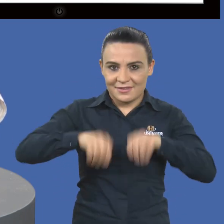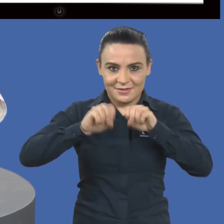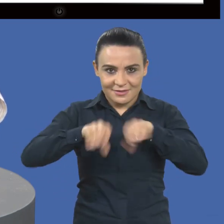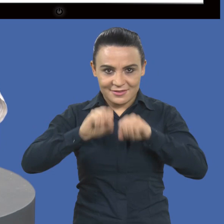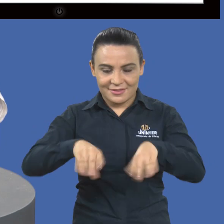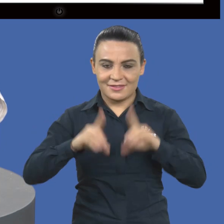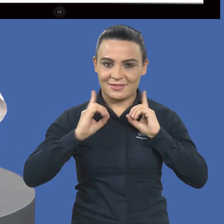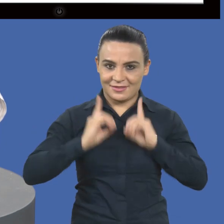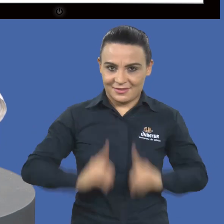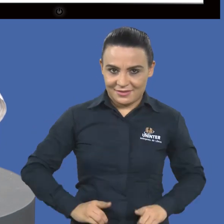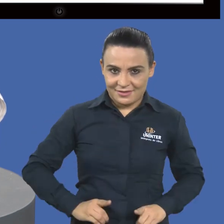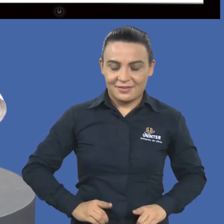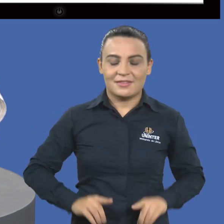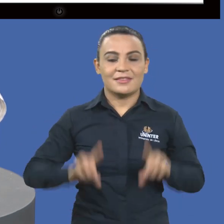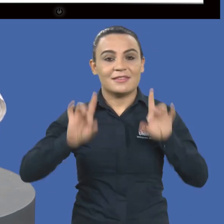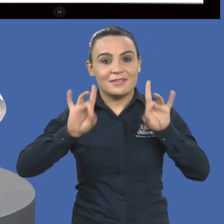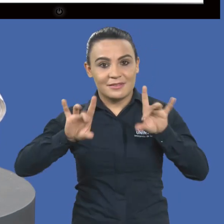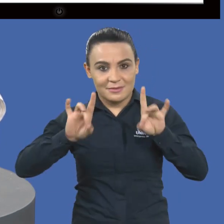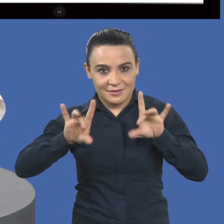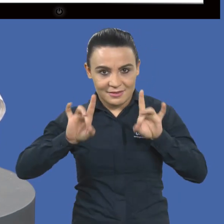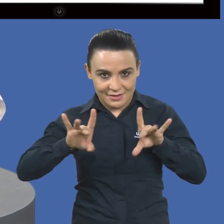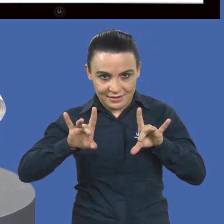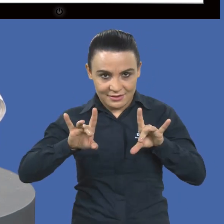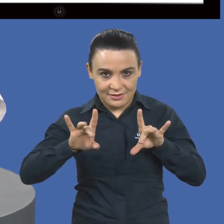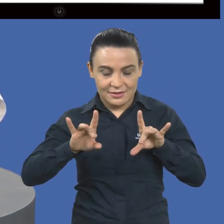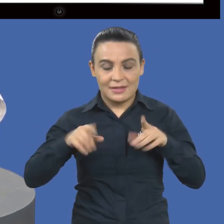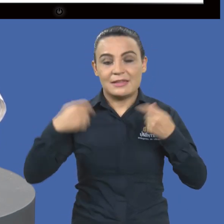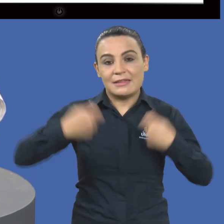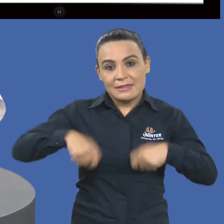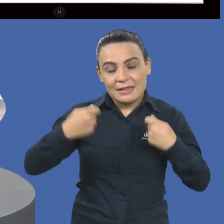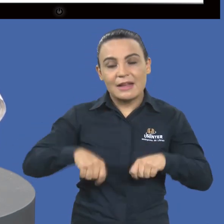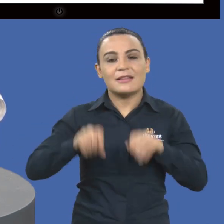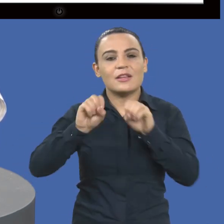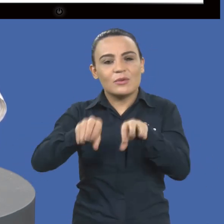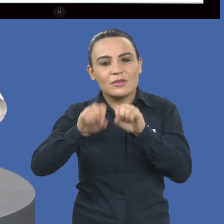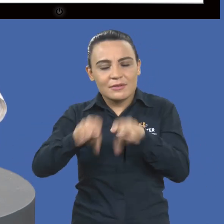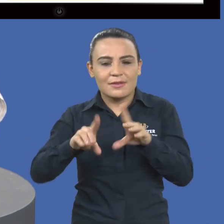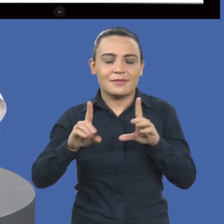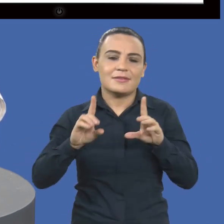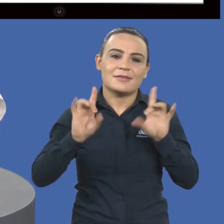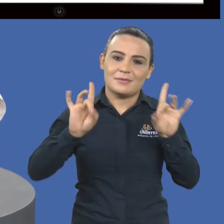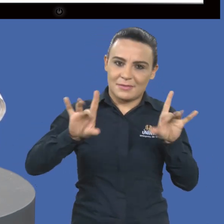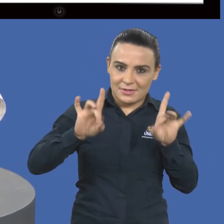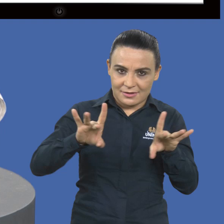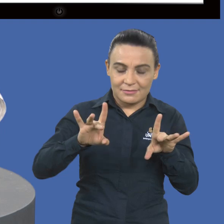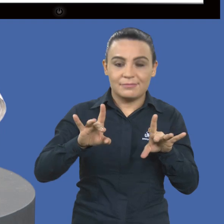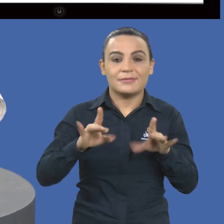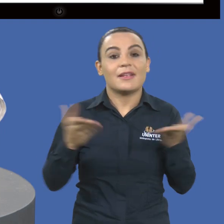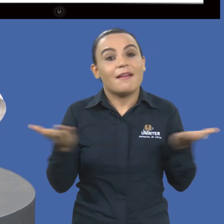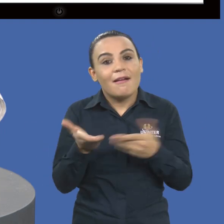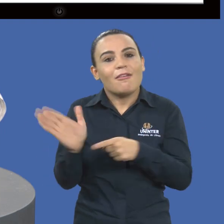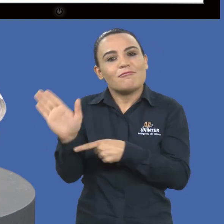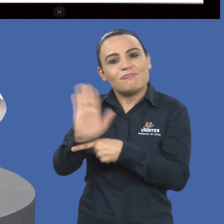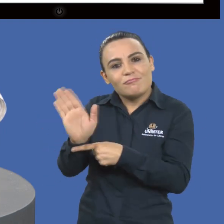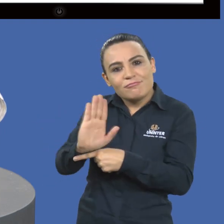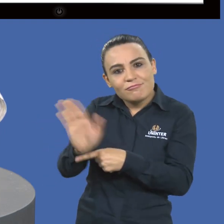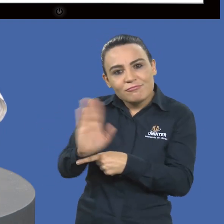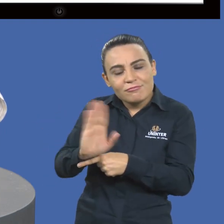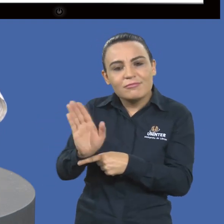Necessidades Educacionais Especiais, que proporcionou, sem ônus nenhum,